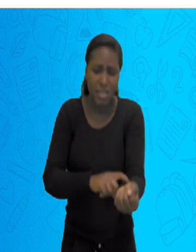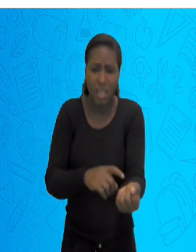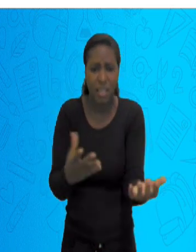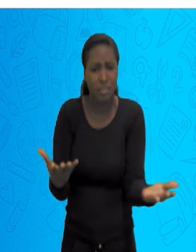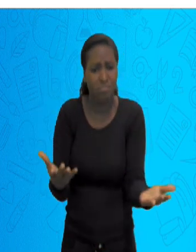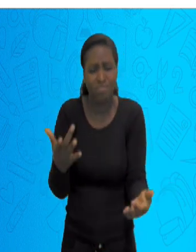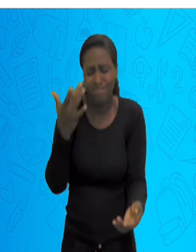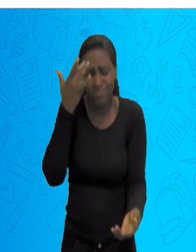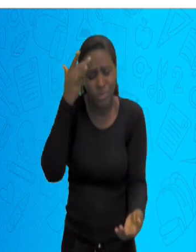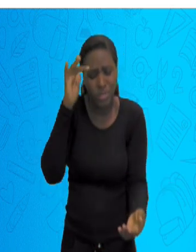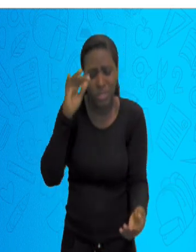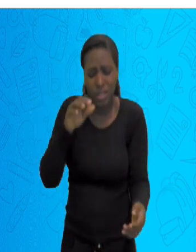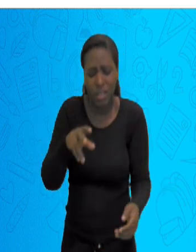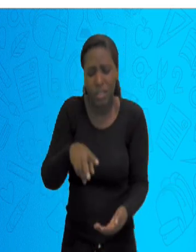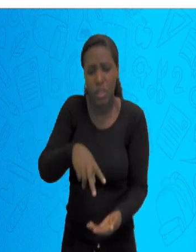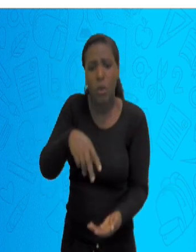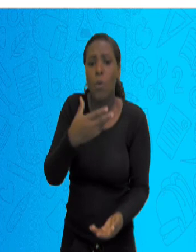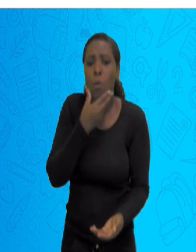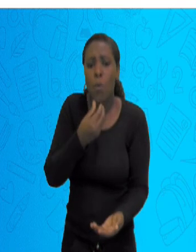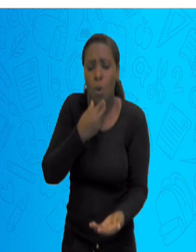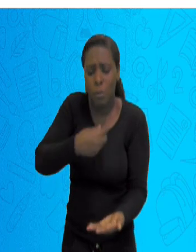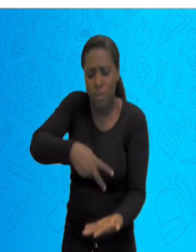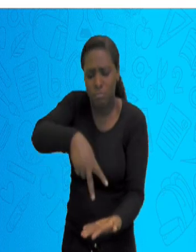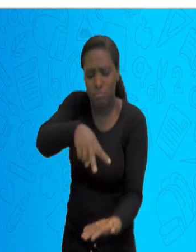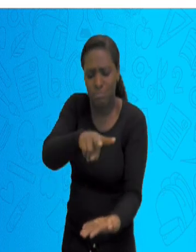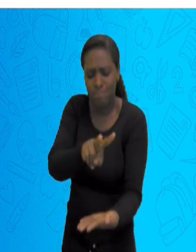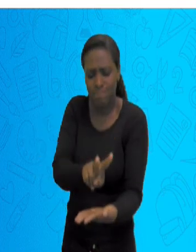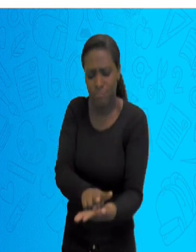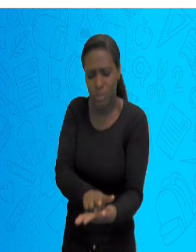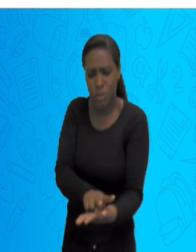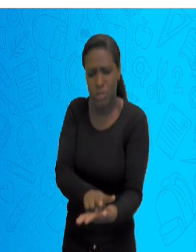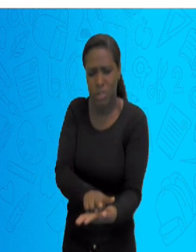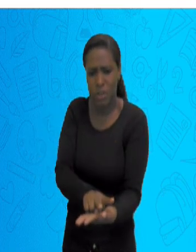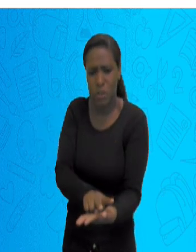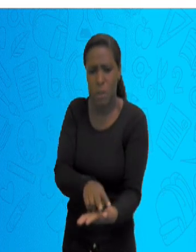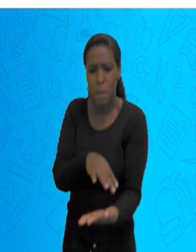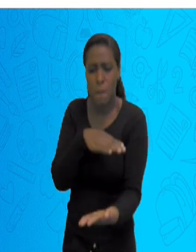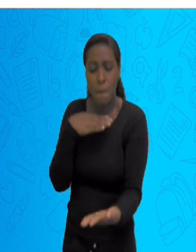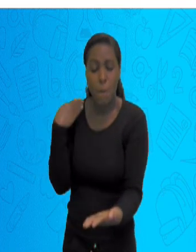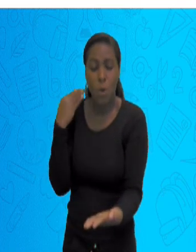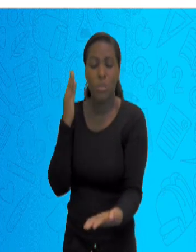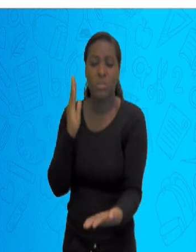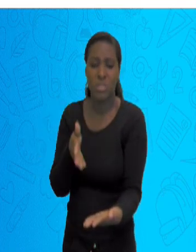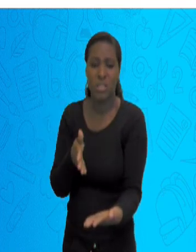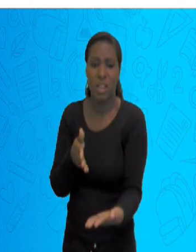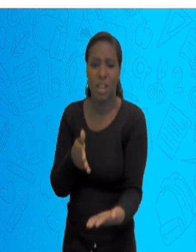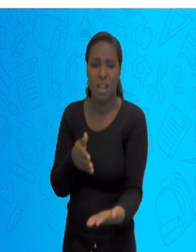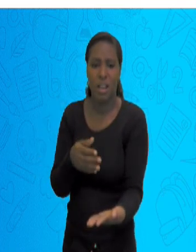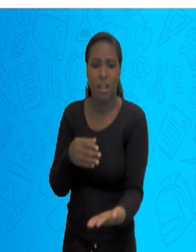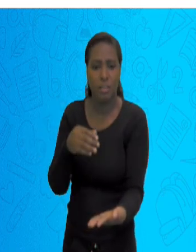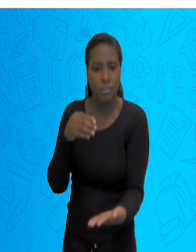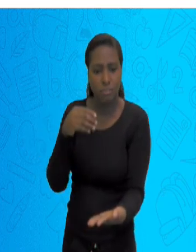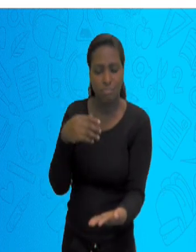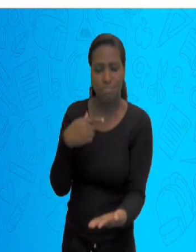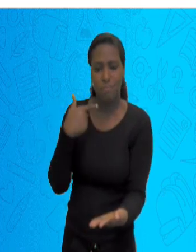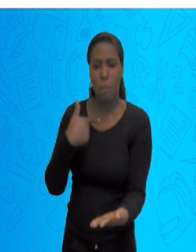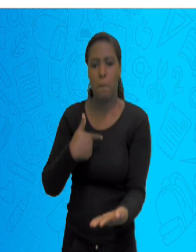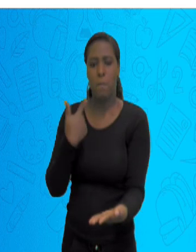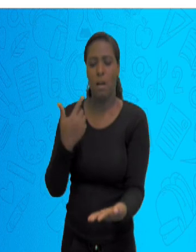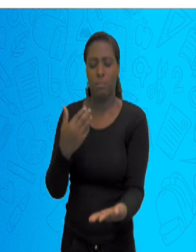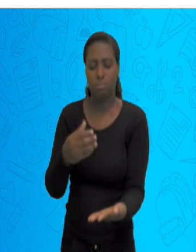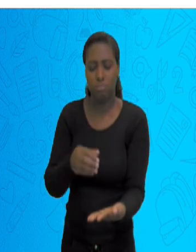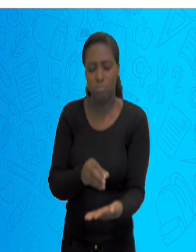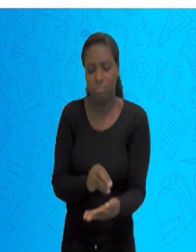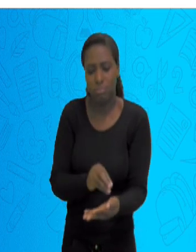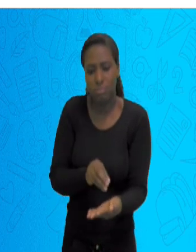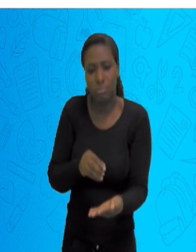confusos, mal redimidos da noite, duas cores se procuram,